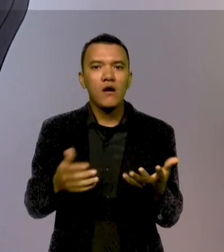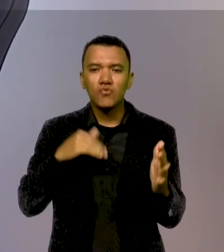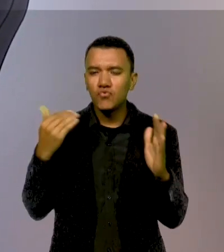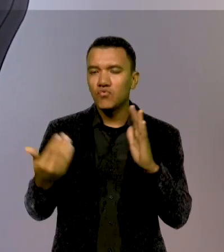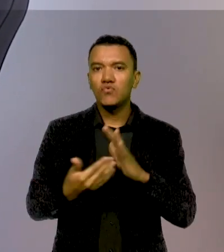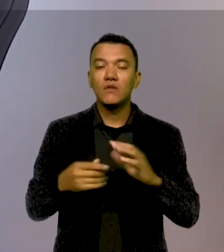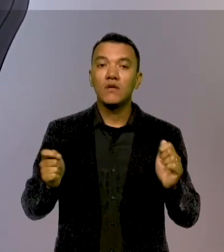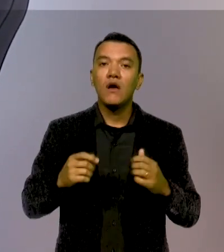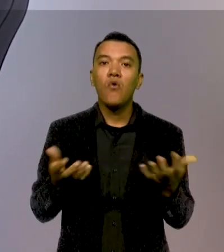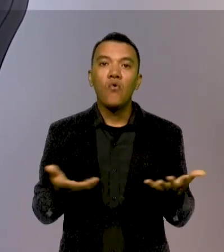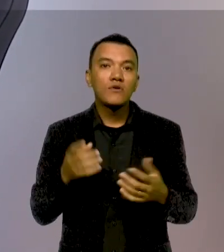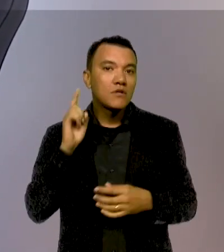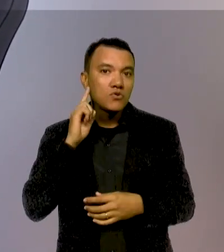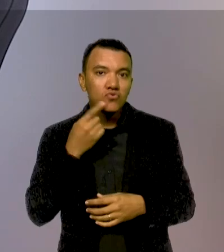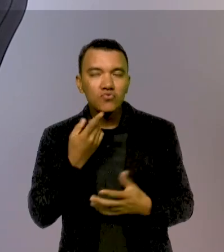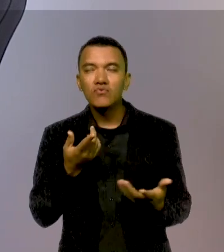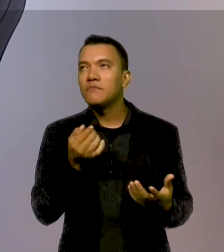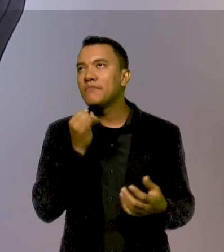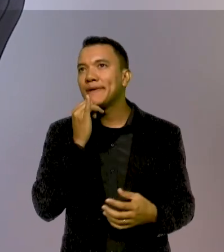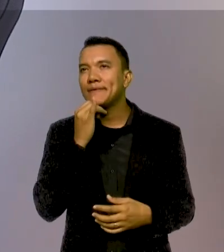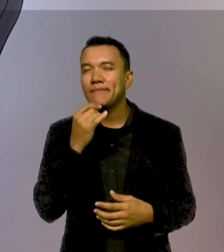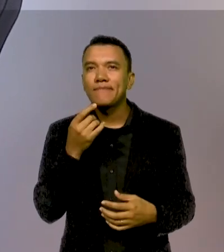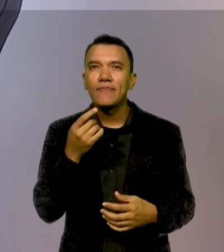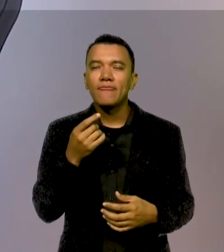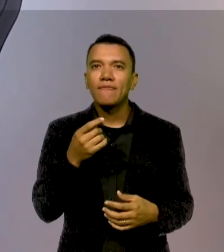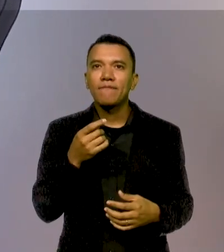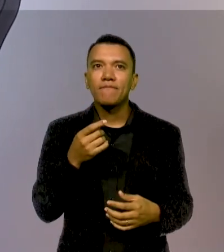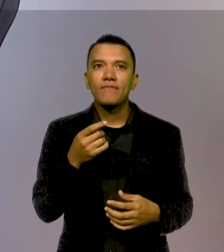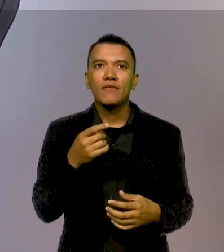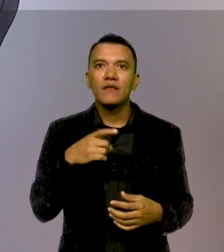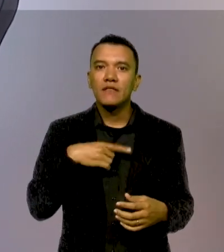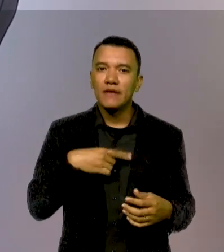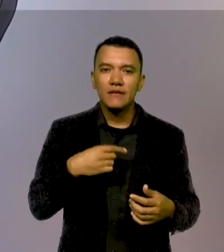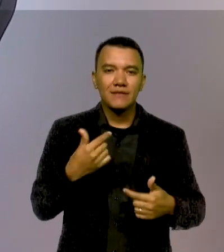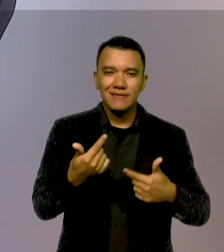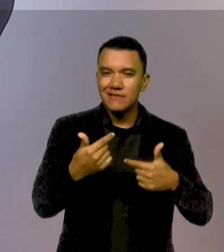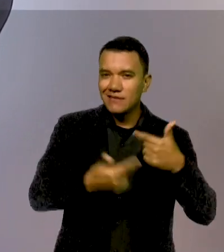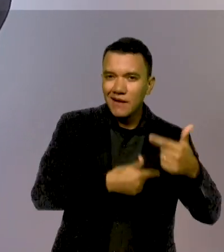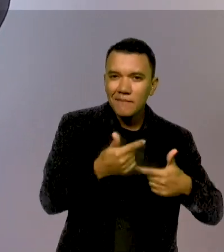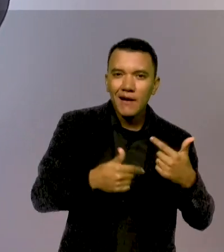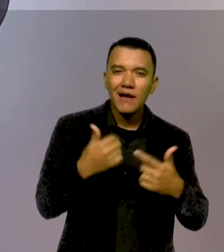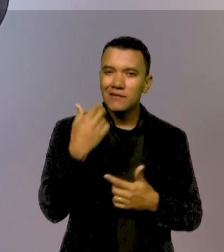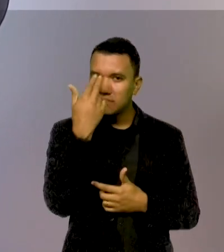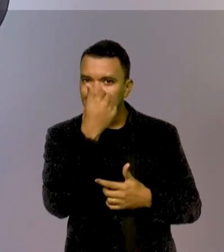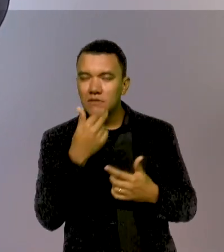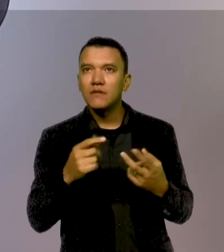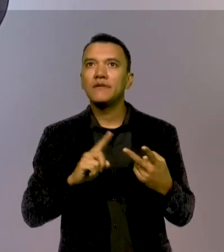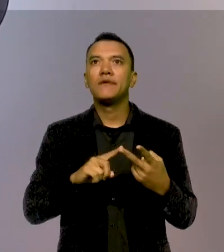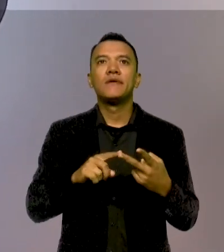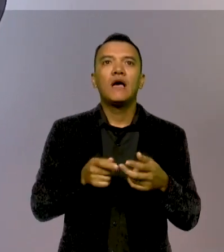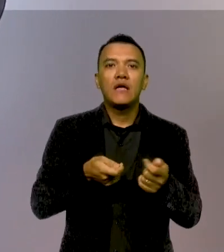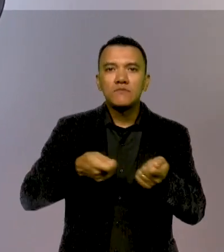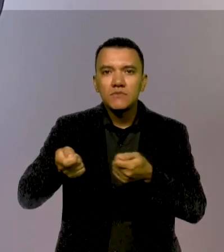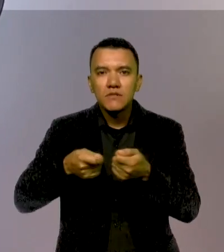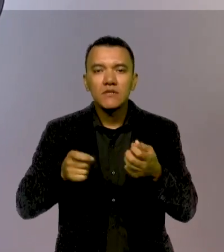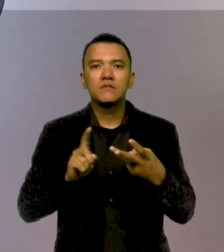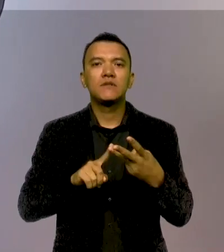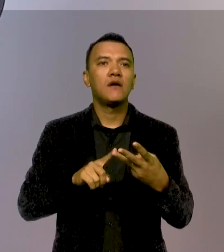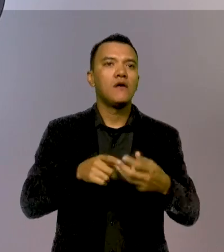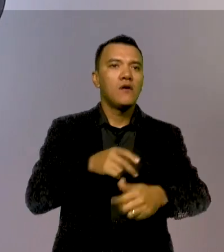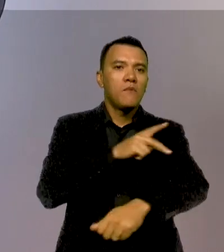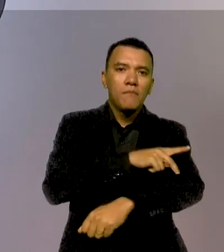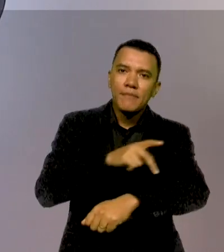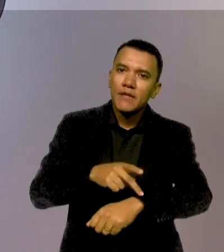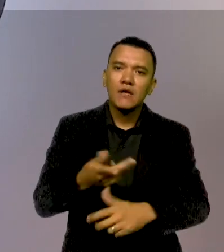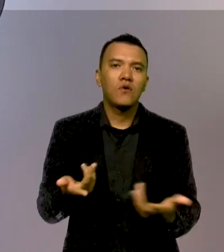temos surdos hoje, como eu falei já anteriormente, que é esteticista, surdo que é administrador, surdo que é pedagogo. Então,